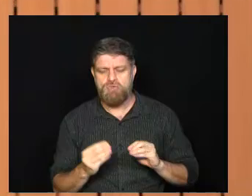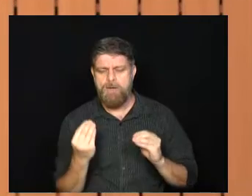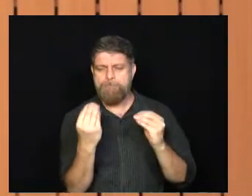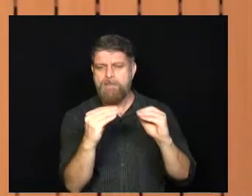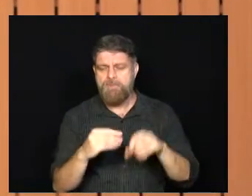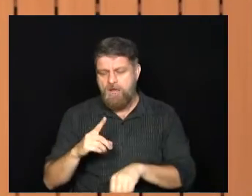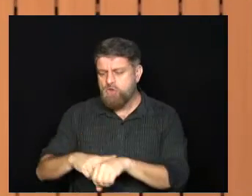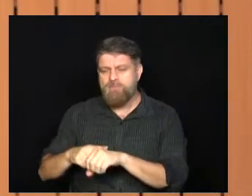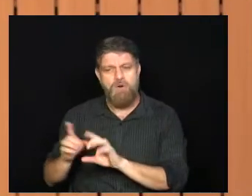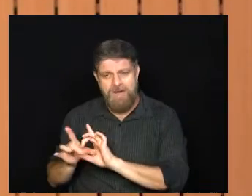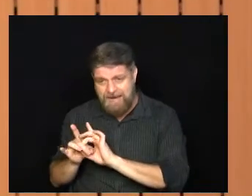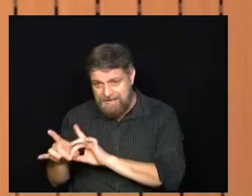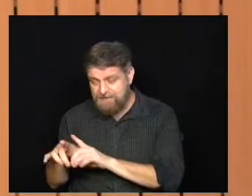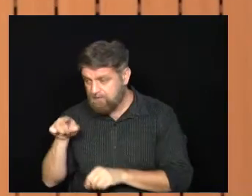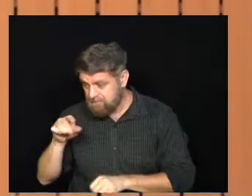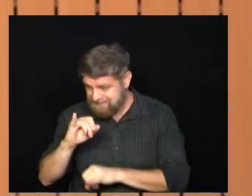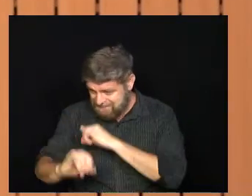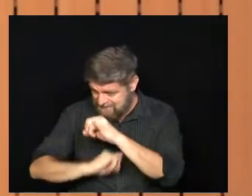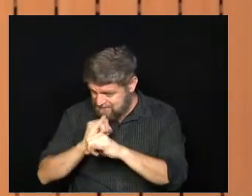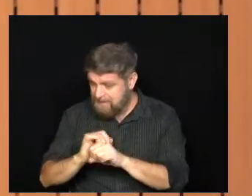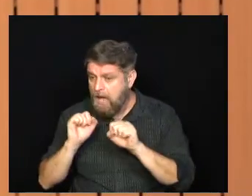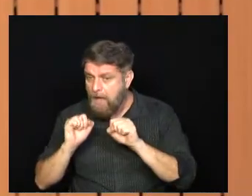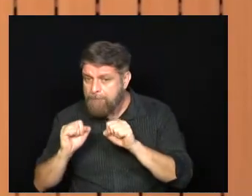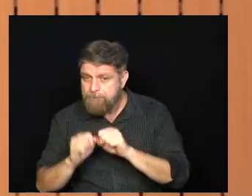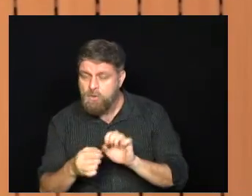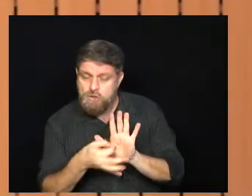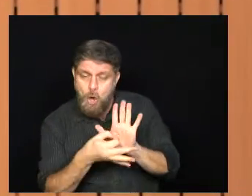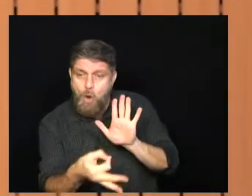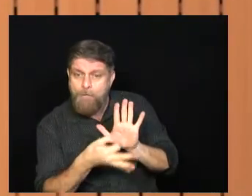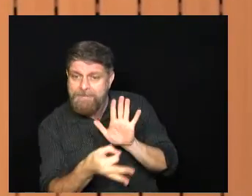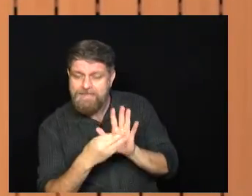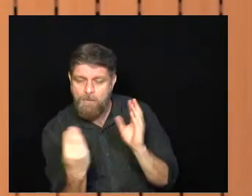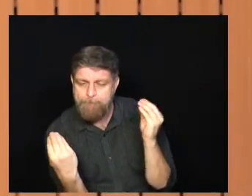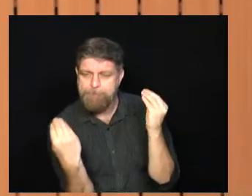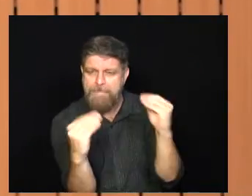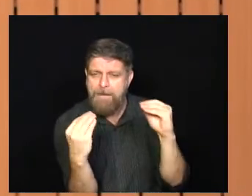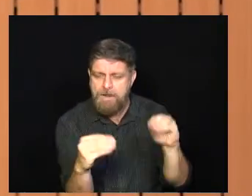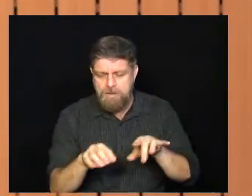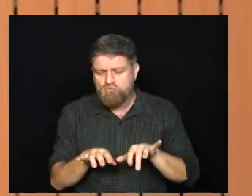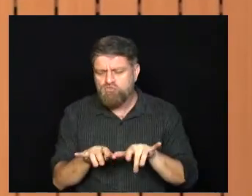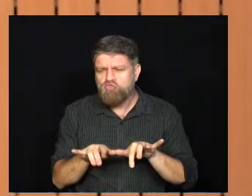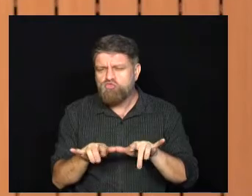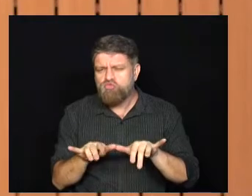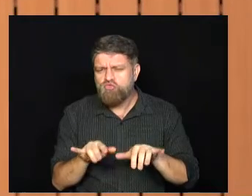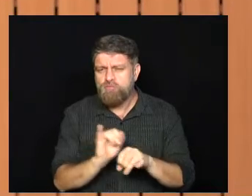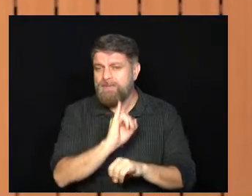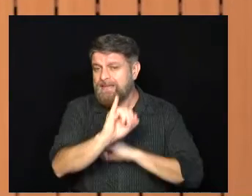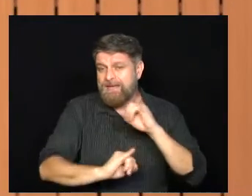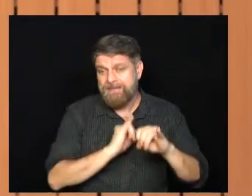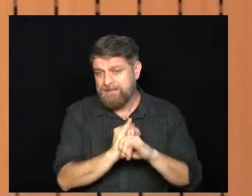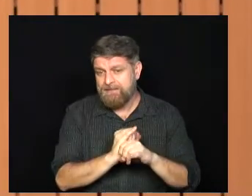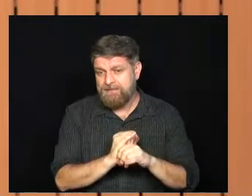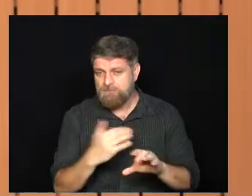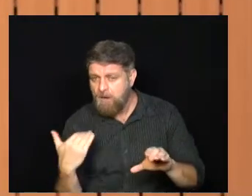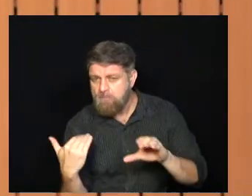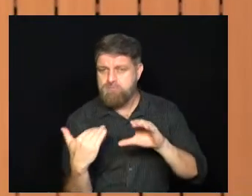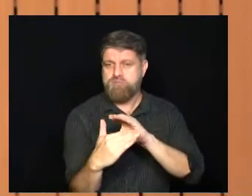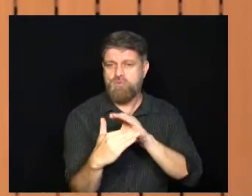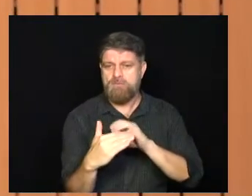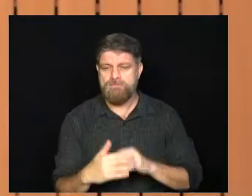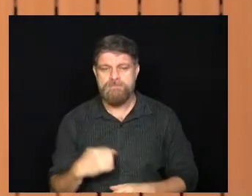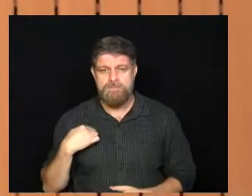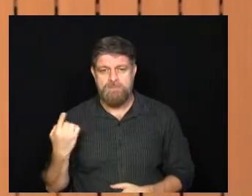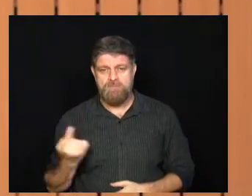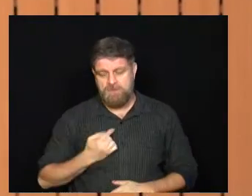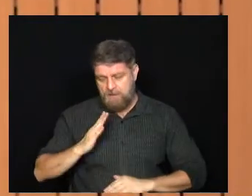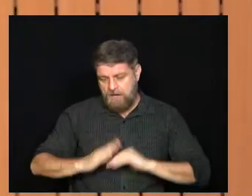folga, você entra na internet e pode fazer as sugestões que têm que ser feitas. Essas ações todas que nós estamos